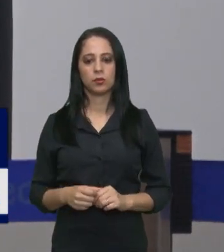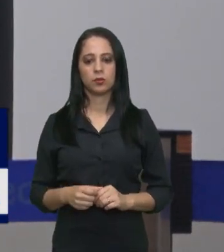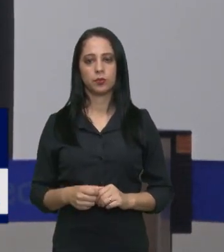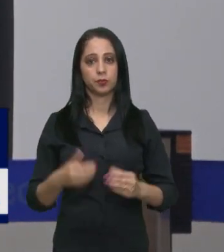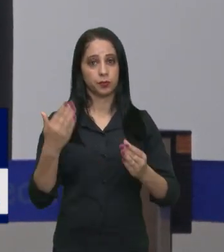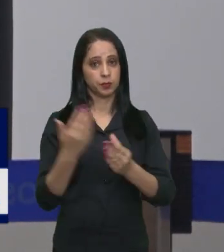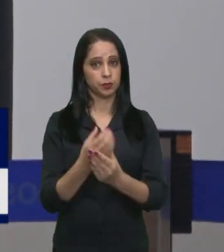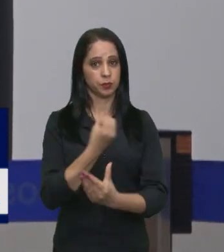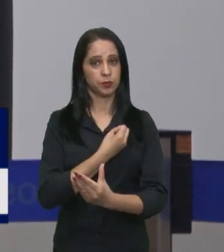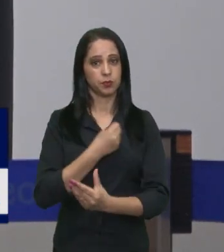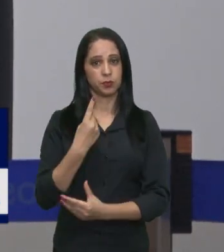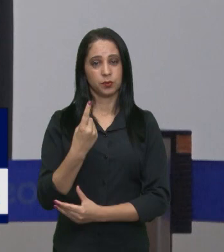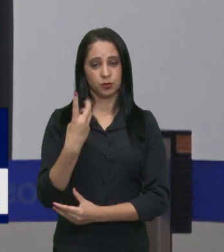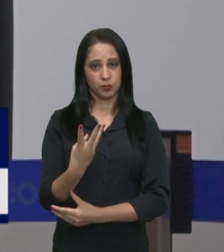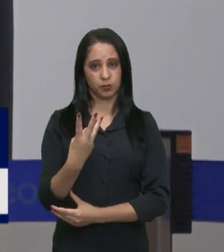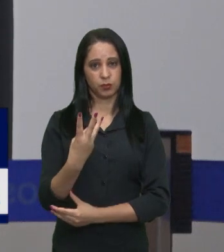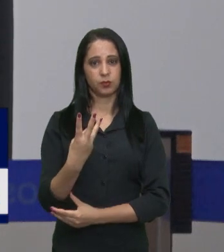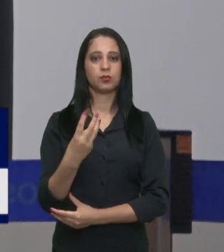Processo no